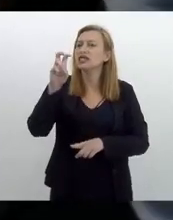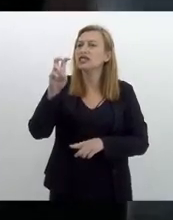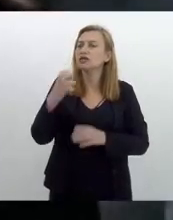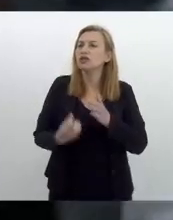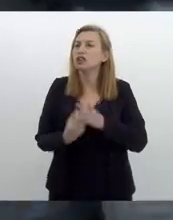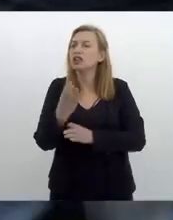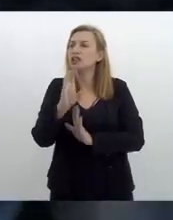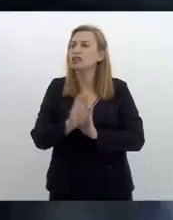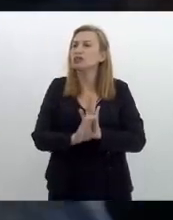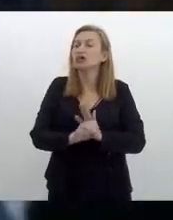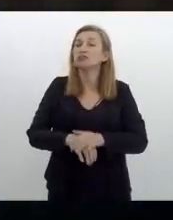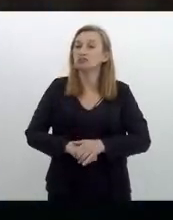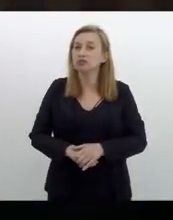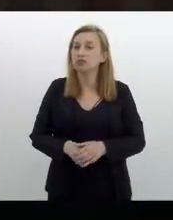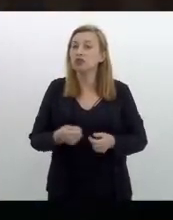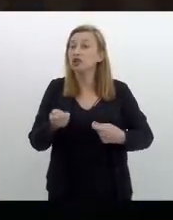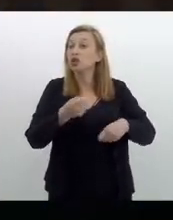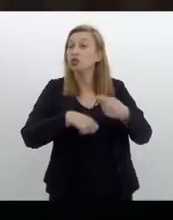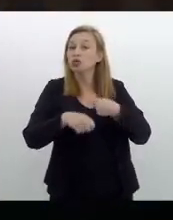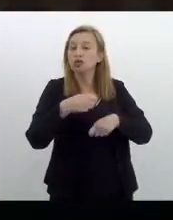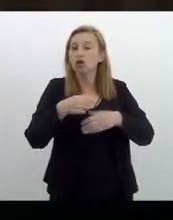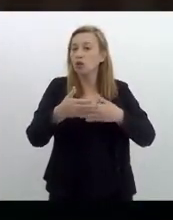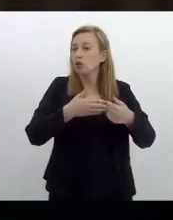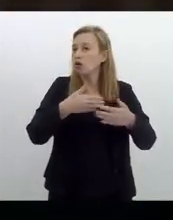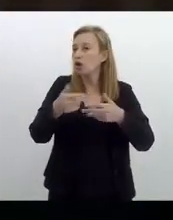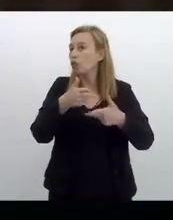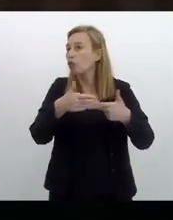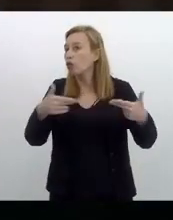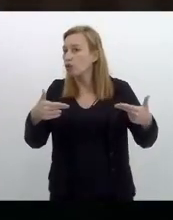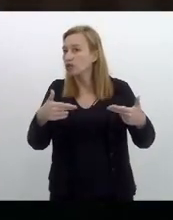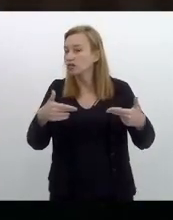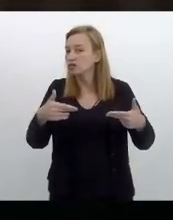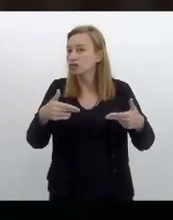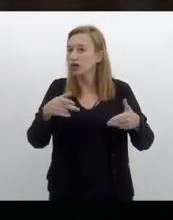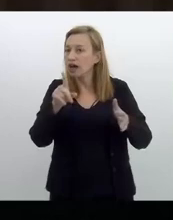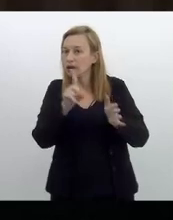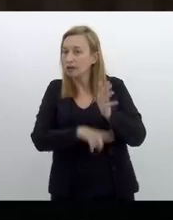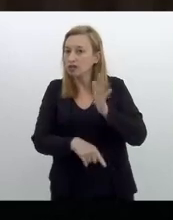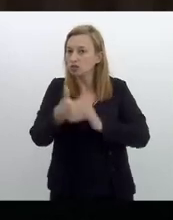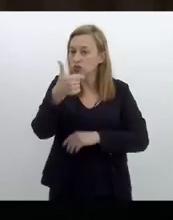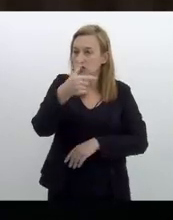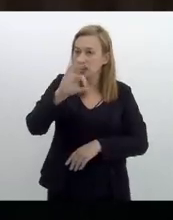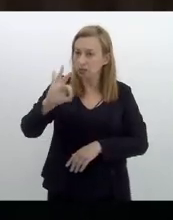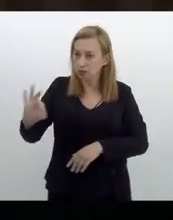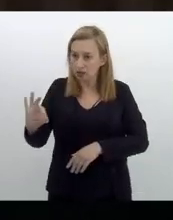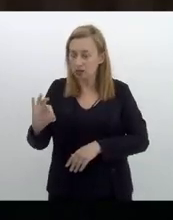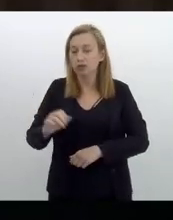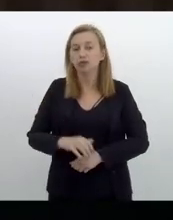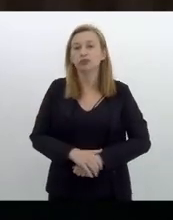para negociar qualquer coisa muito abaixo dos 100%